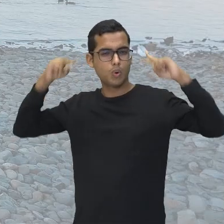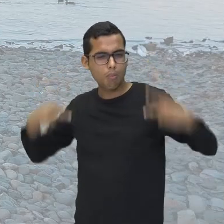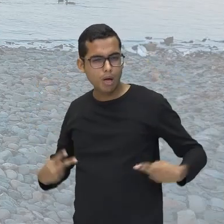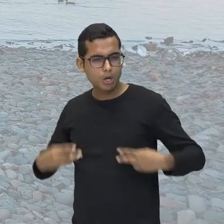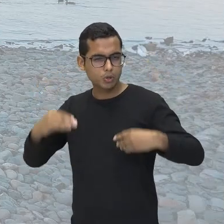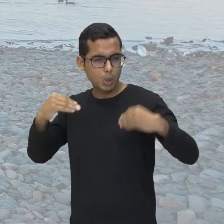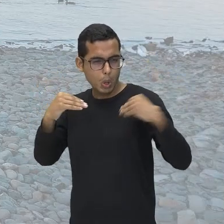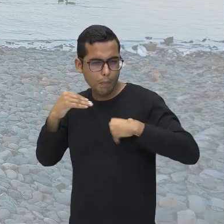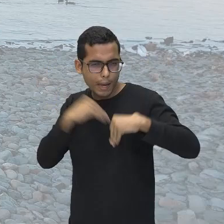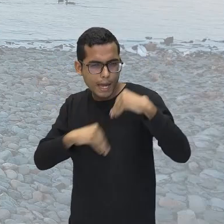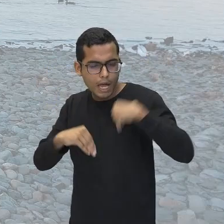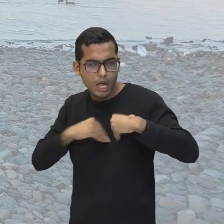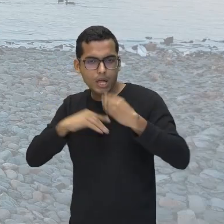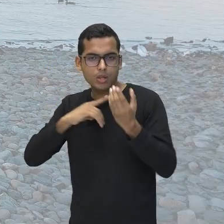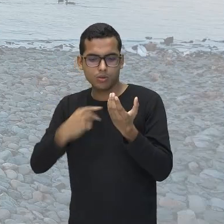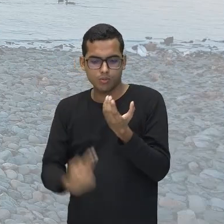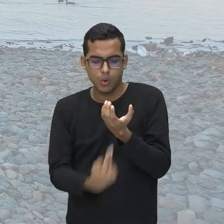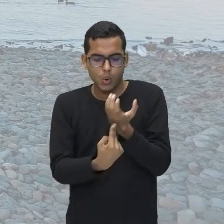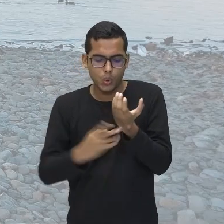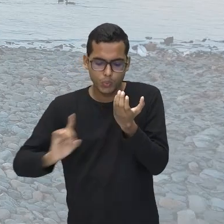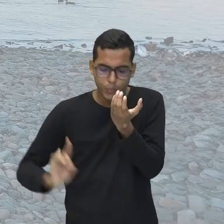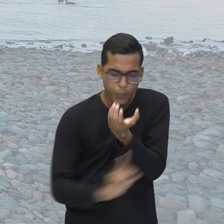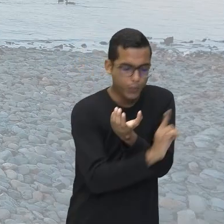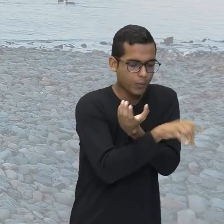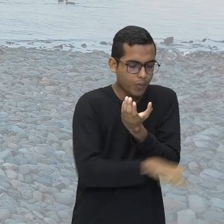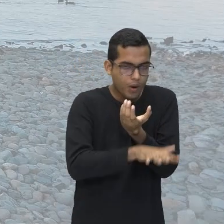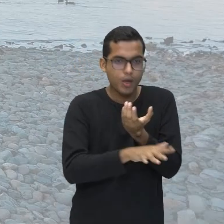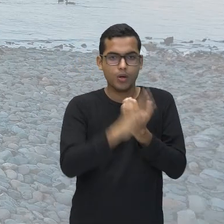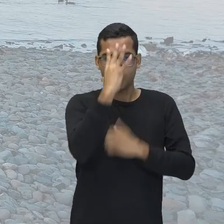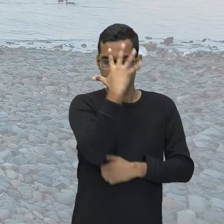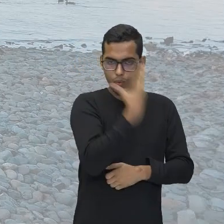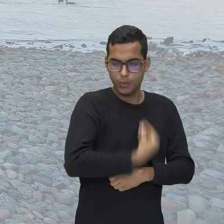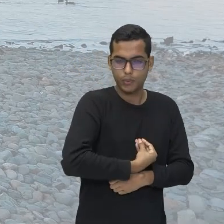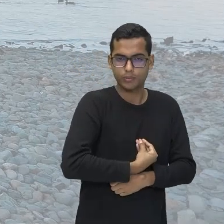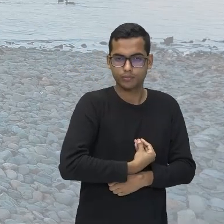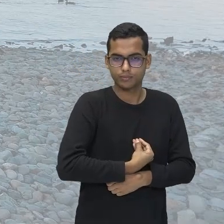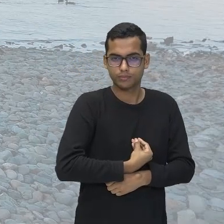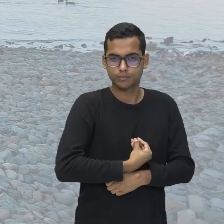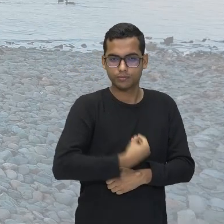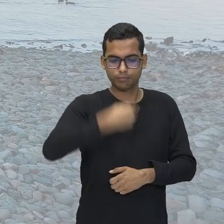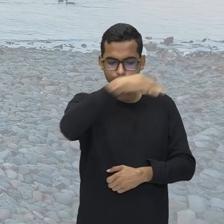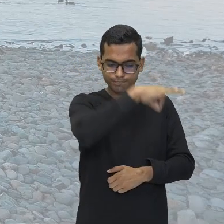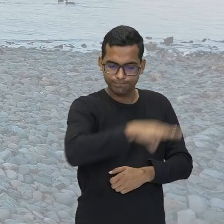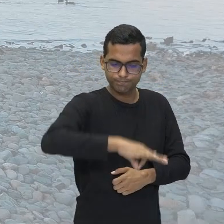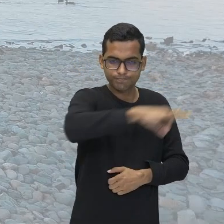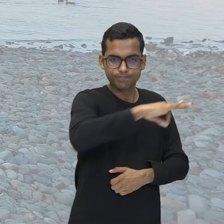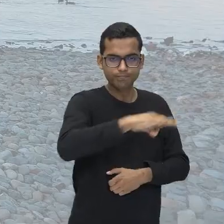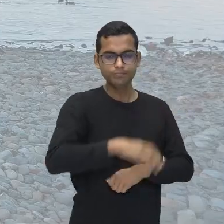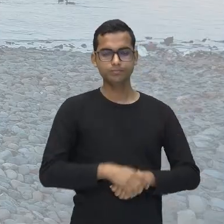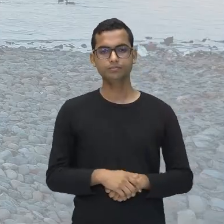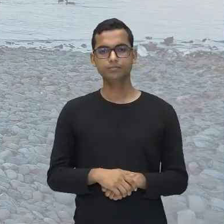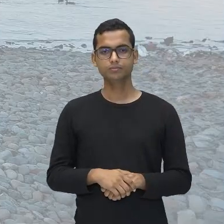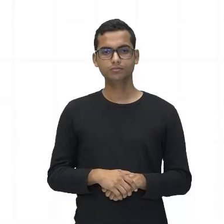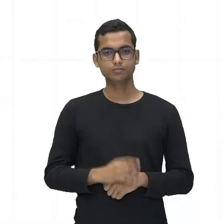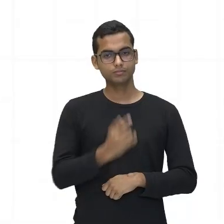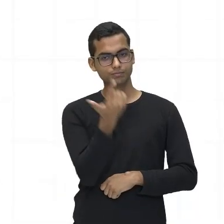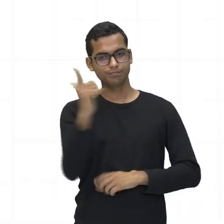espiritual, para o mundo dos kami. Na próxima religião, nós temos o